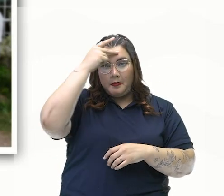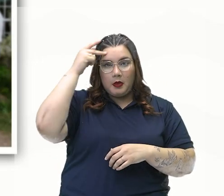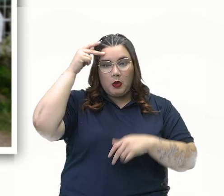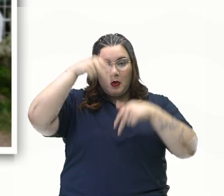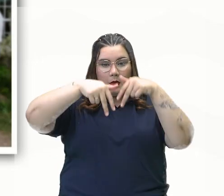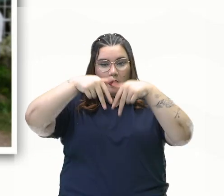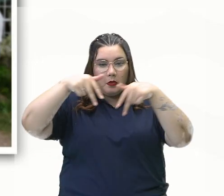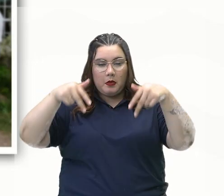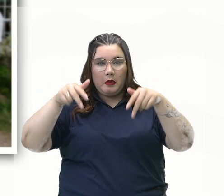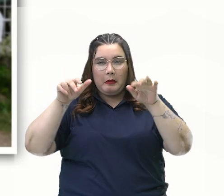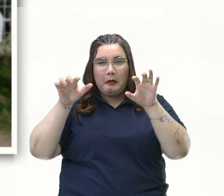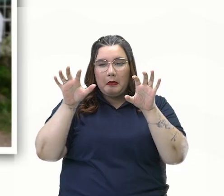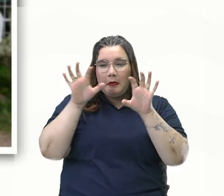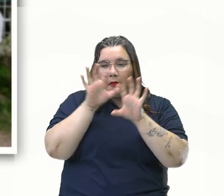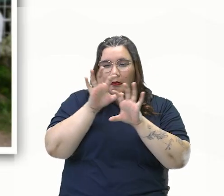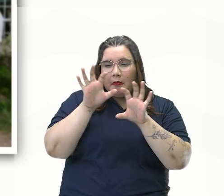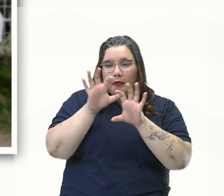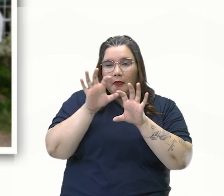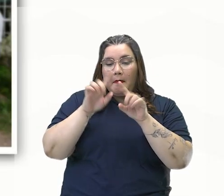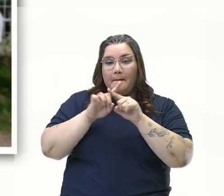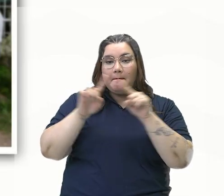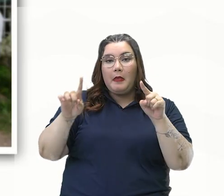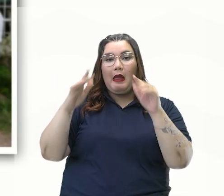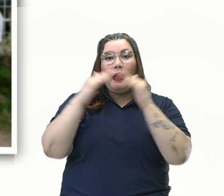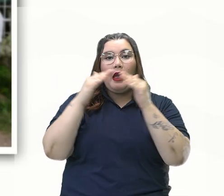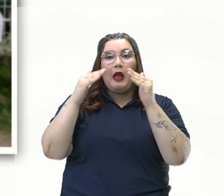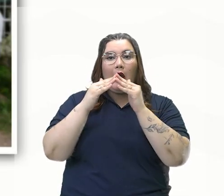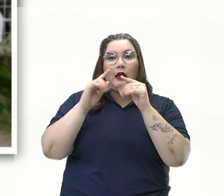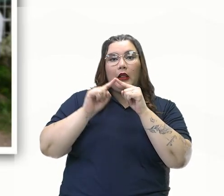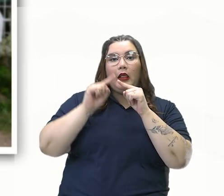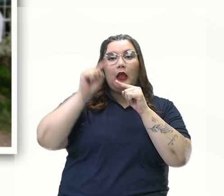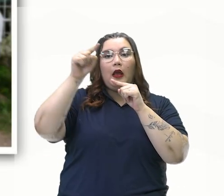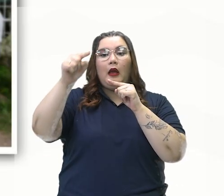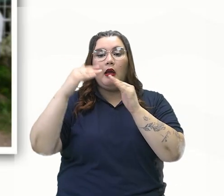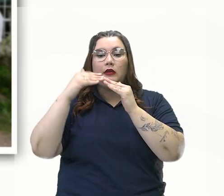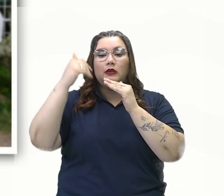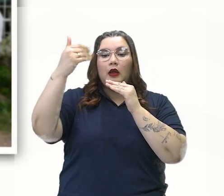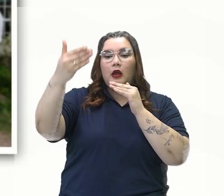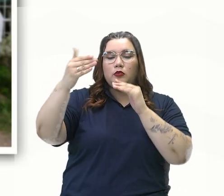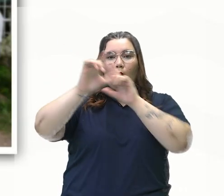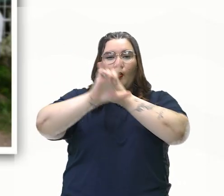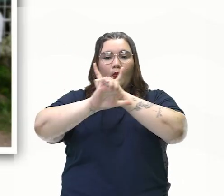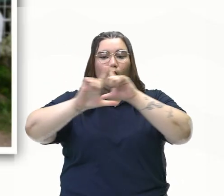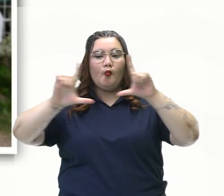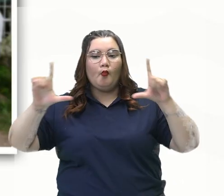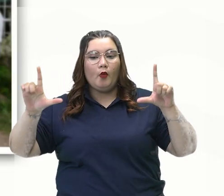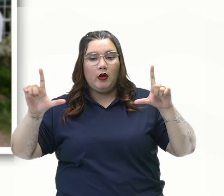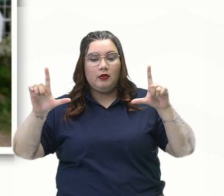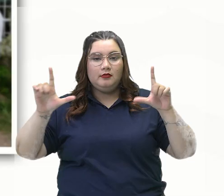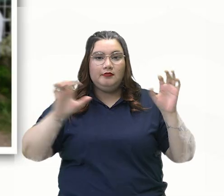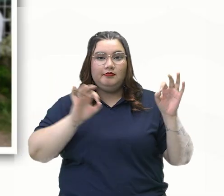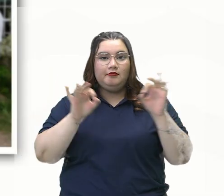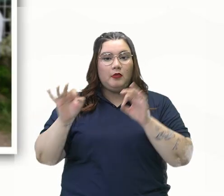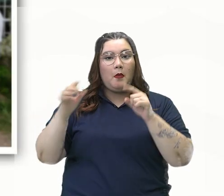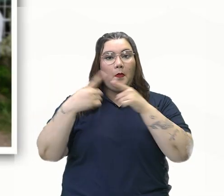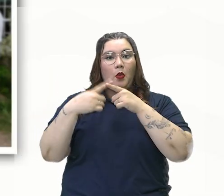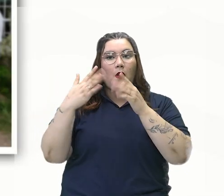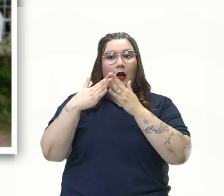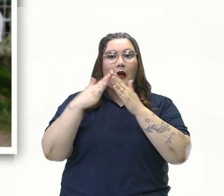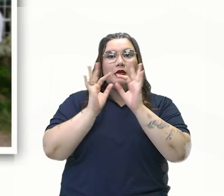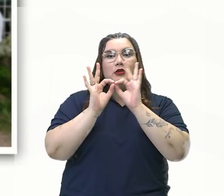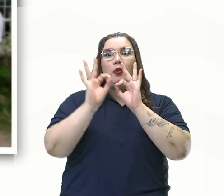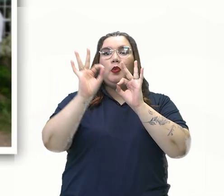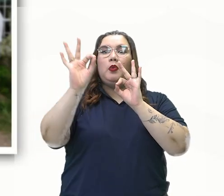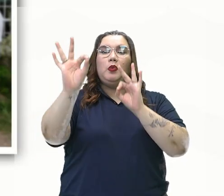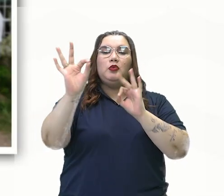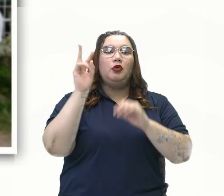apareceu embaçada, né? Mas a casa por trás lá está sendo vista de forma normal, porque a casa está mais distante